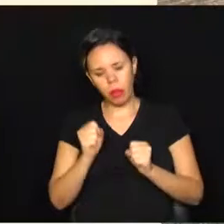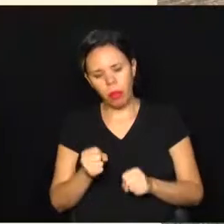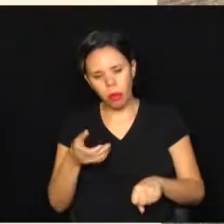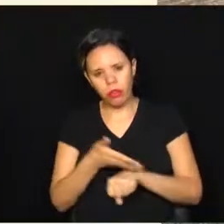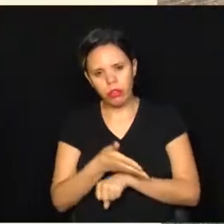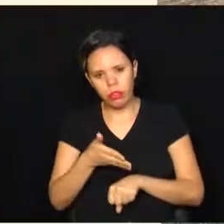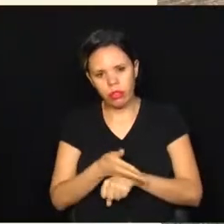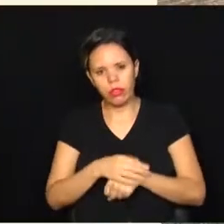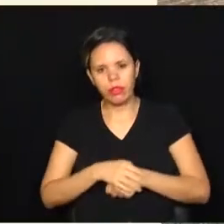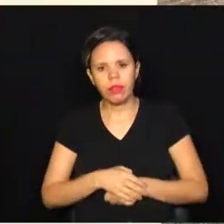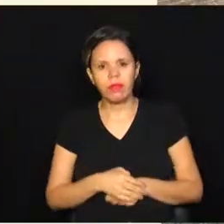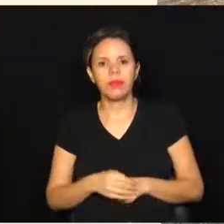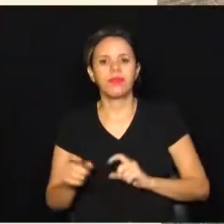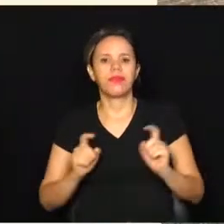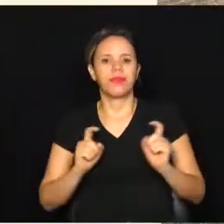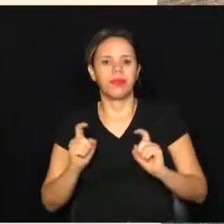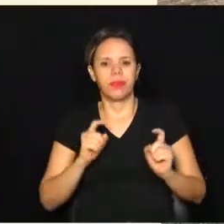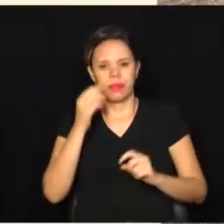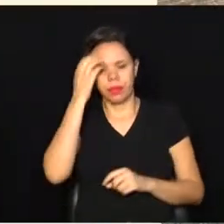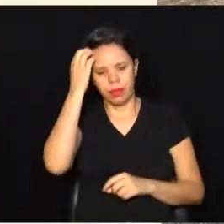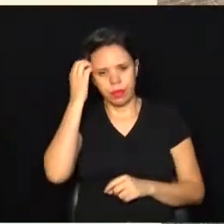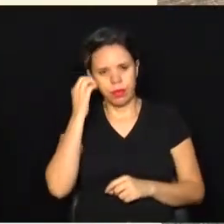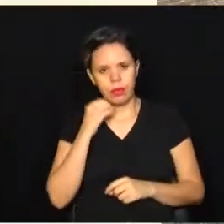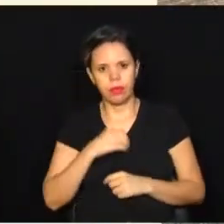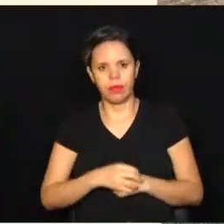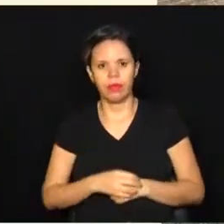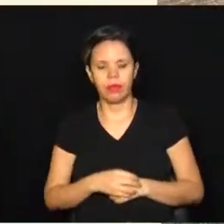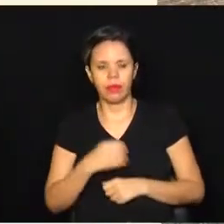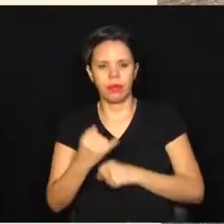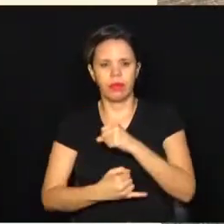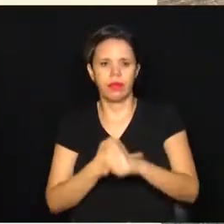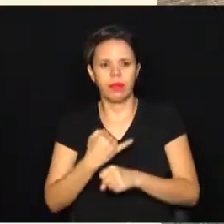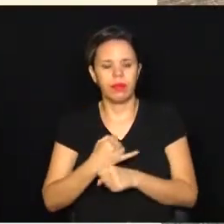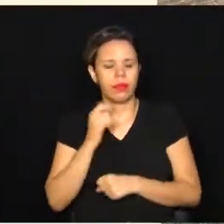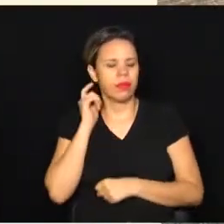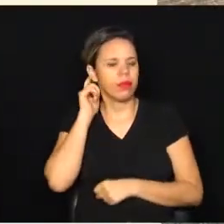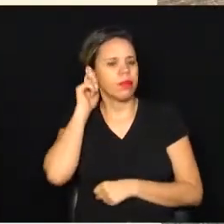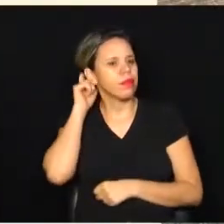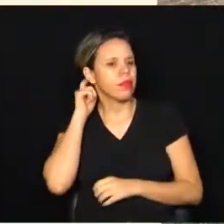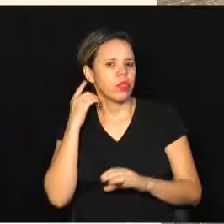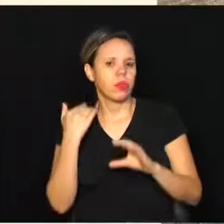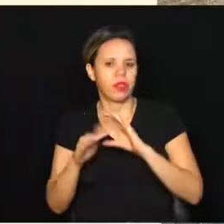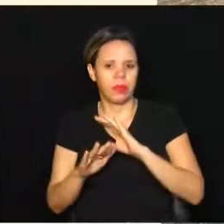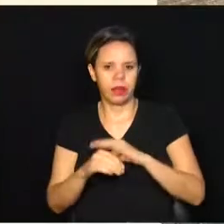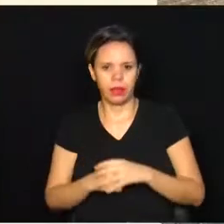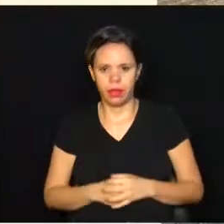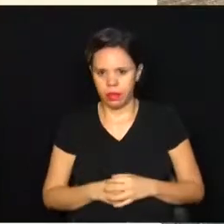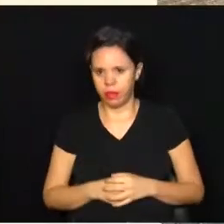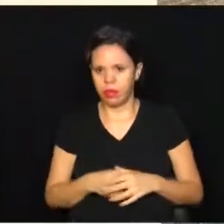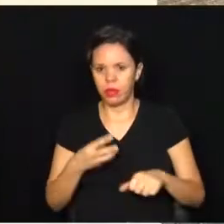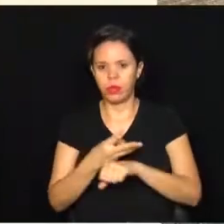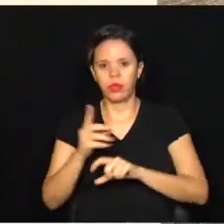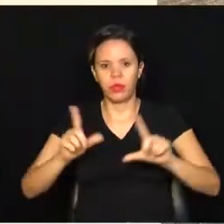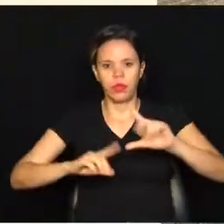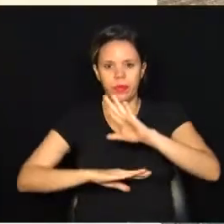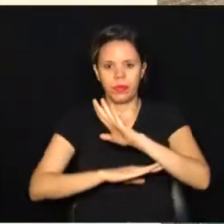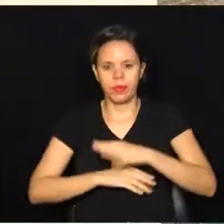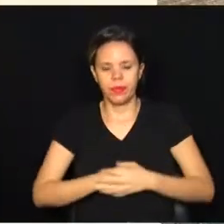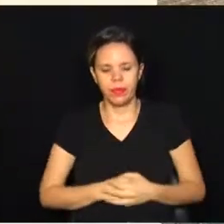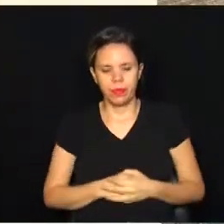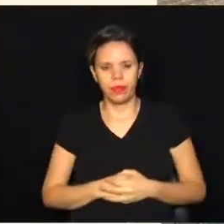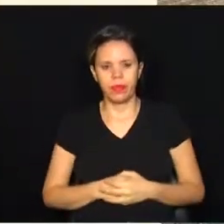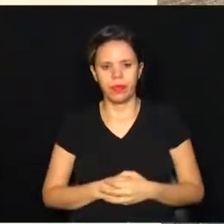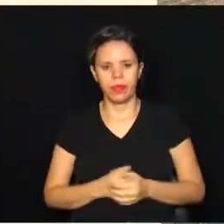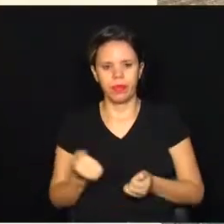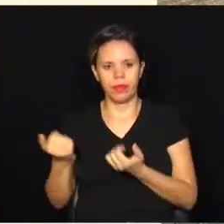participar desta reunião por meio remoto, ou mandando mensagens para o WhatsApp da TV Câmara. O